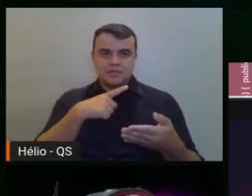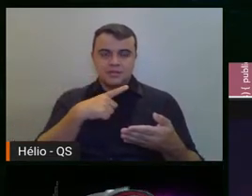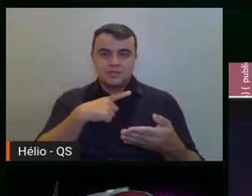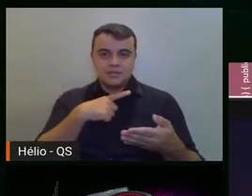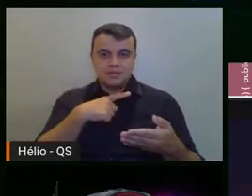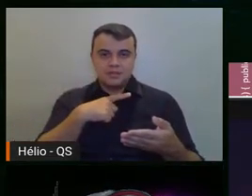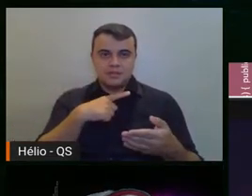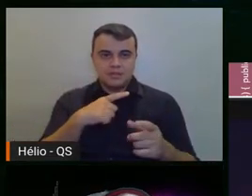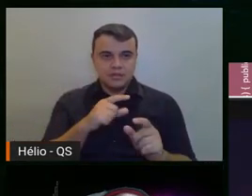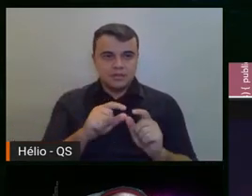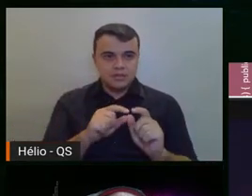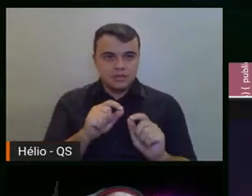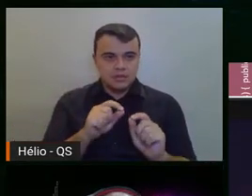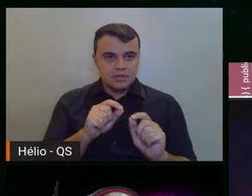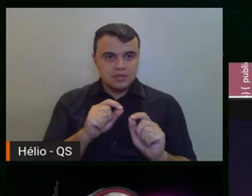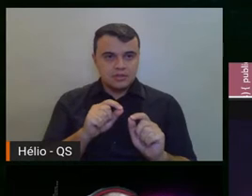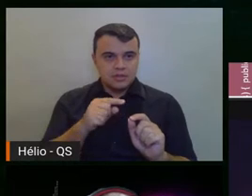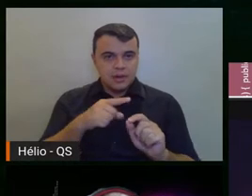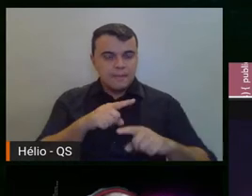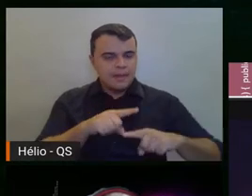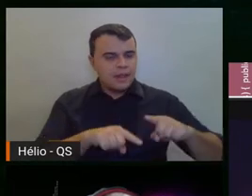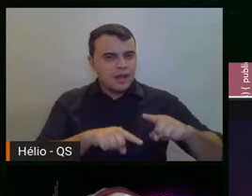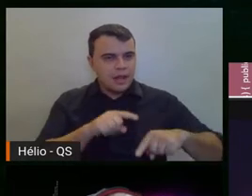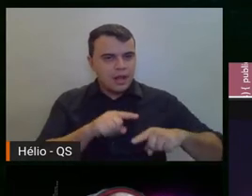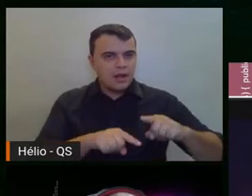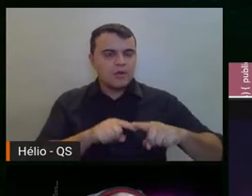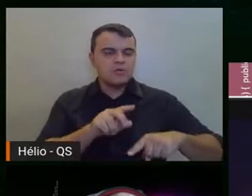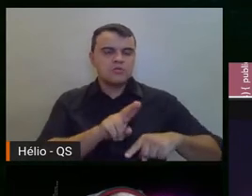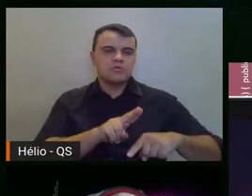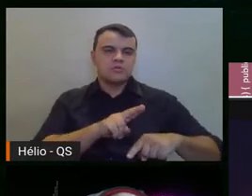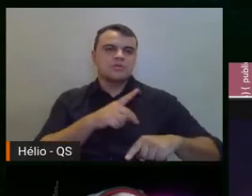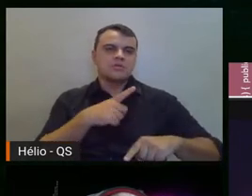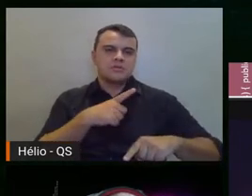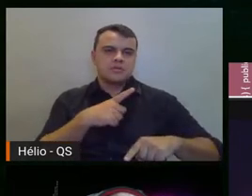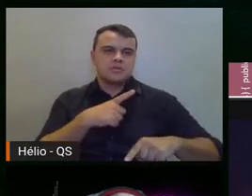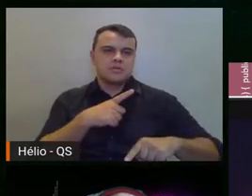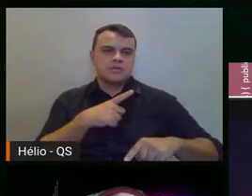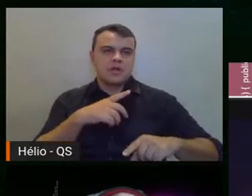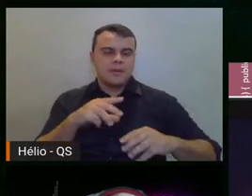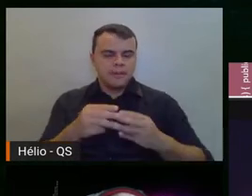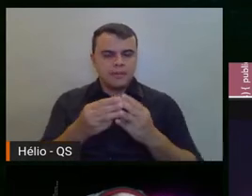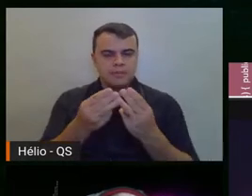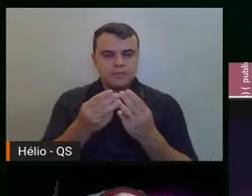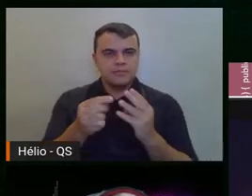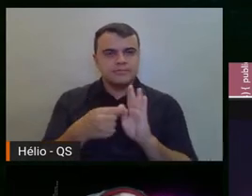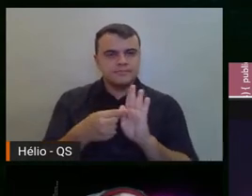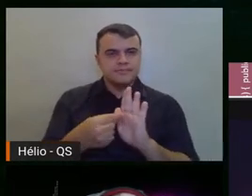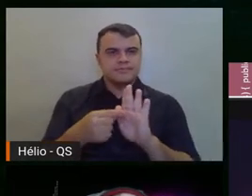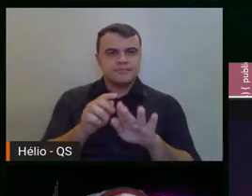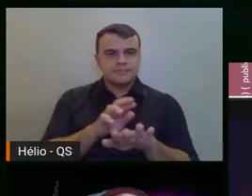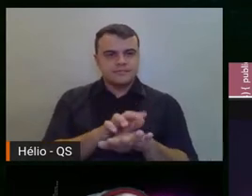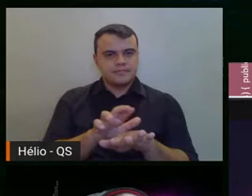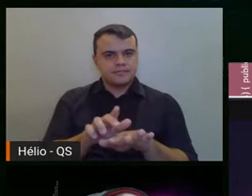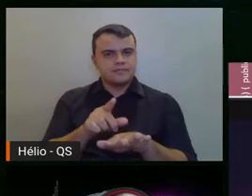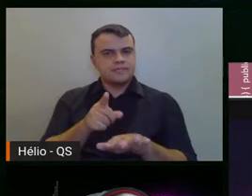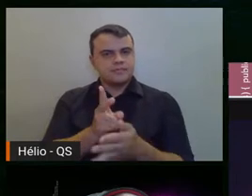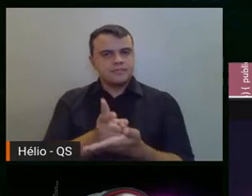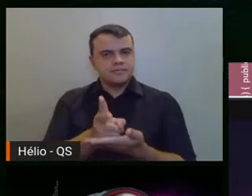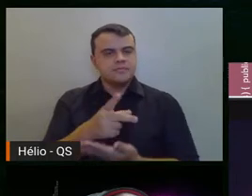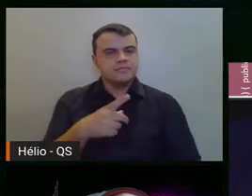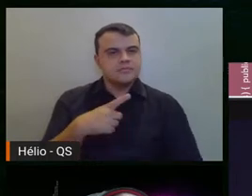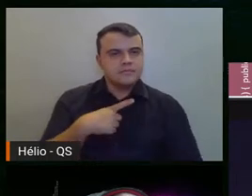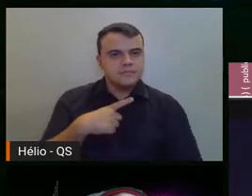hoje foi disponibilizado o material que foi utilizado ali de PowerPoint de apresentação então ele sempre a gente vai